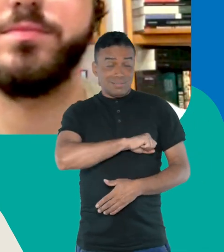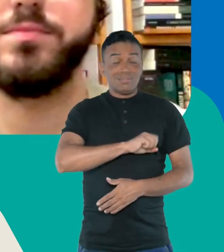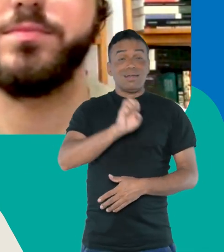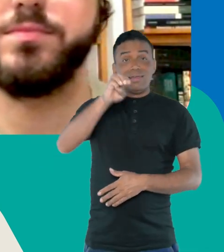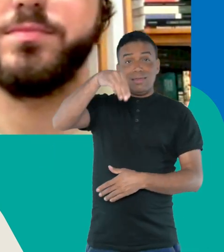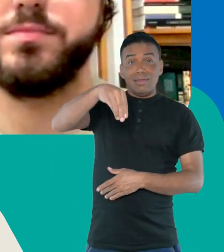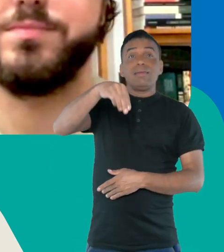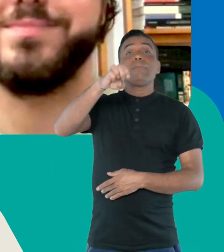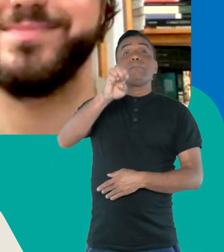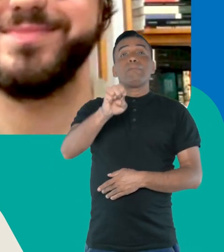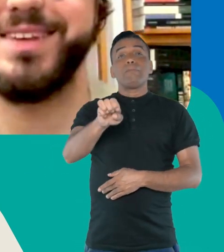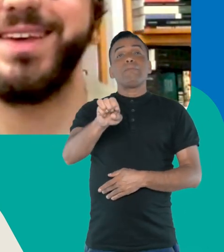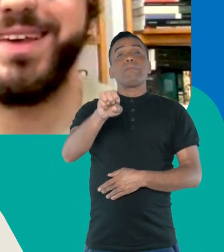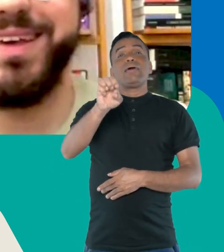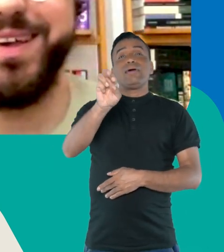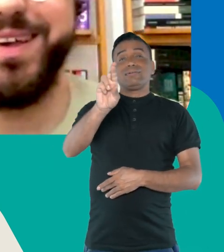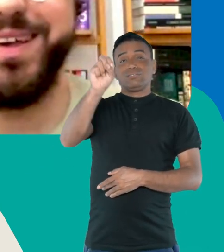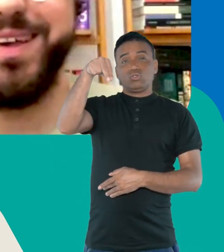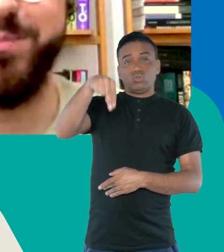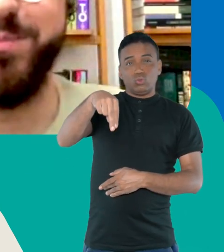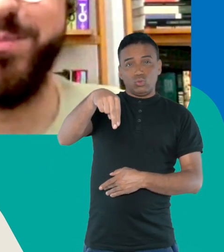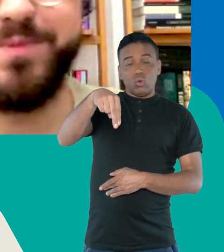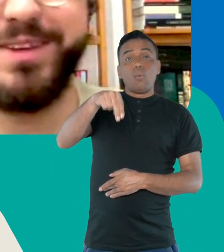Emerson Maia.